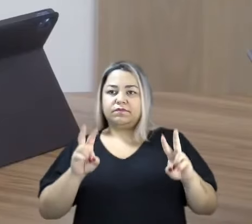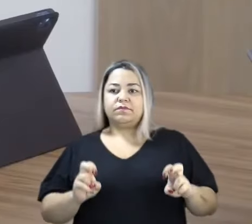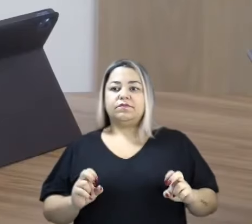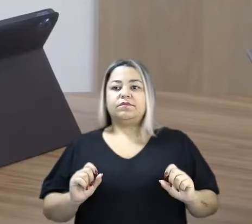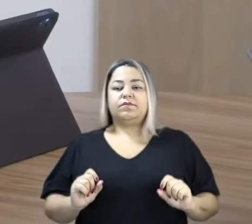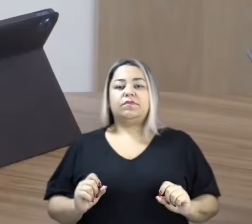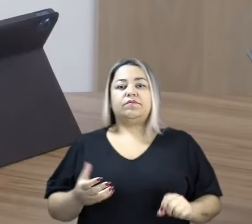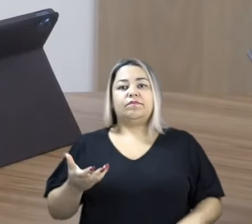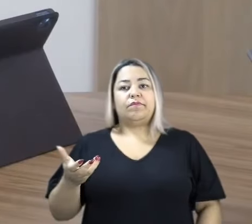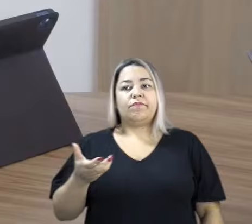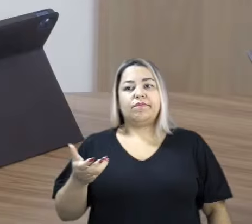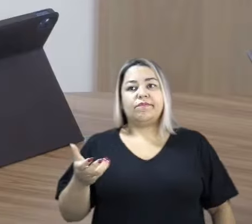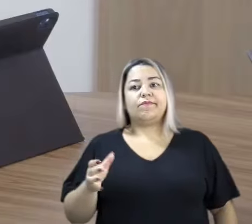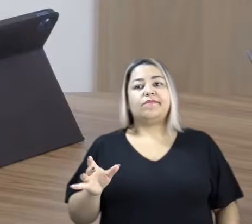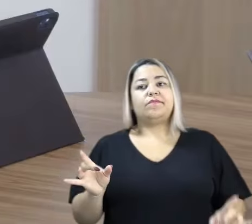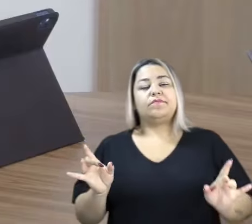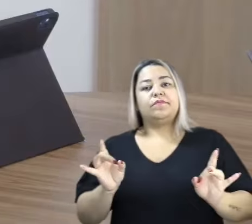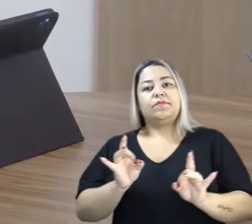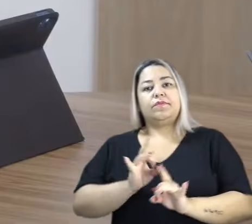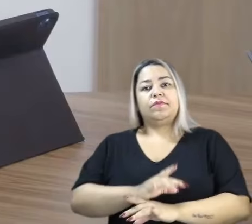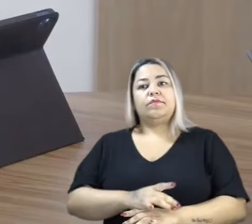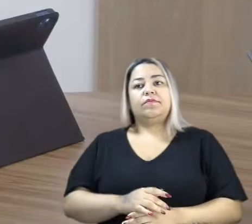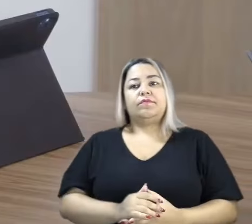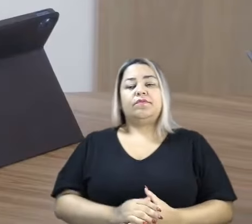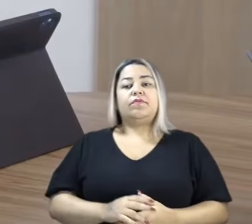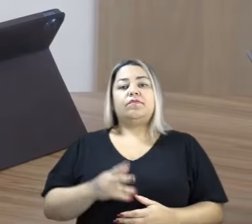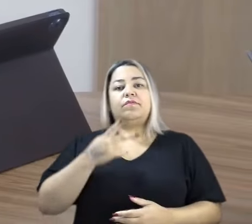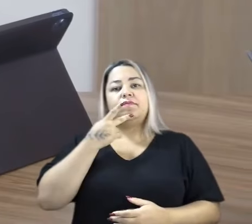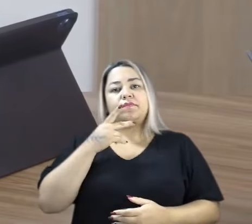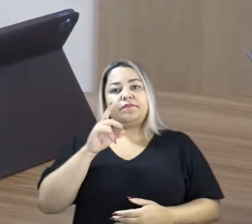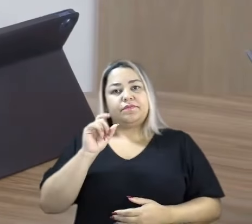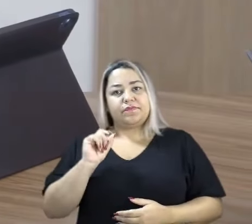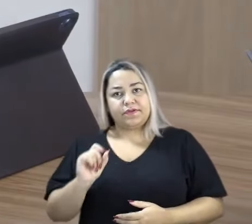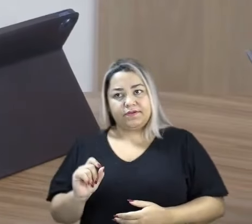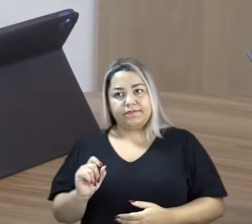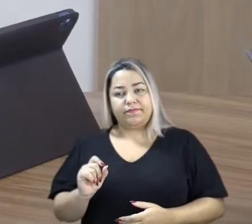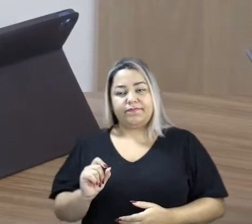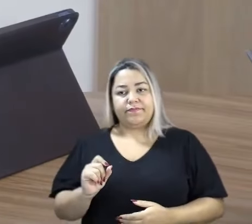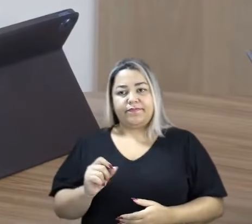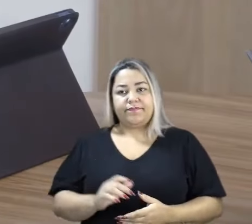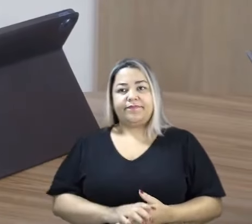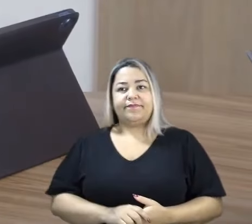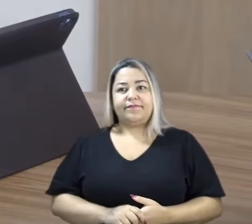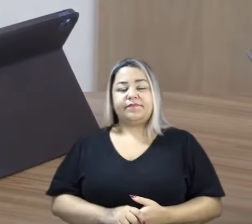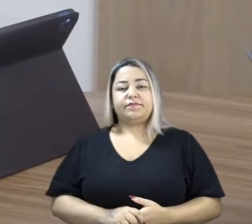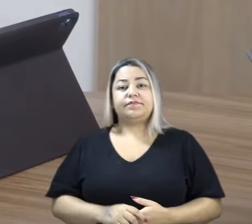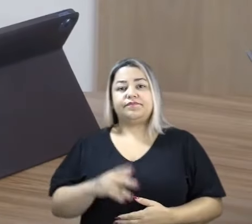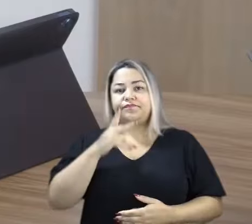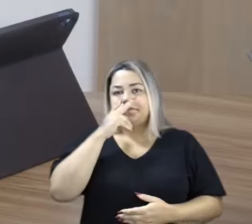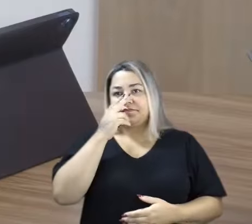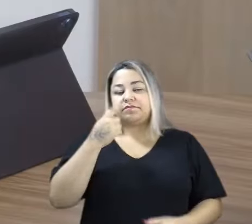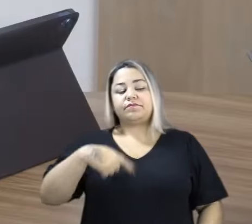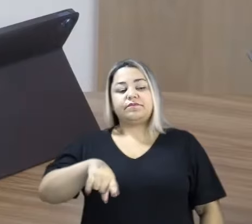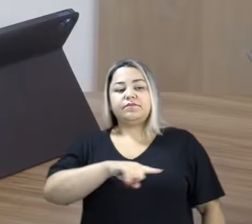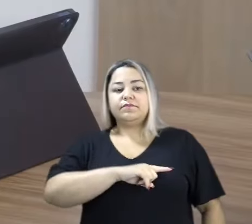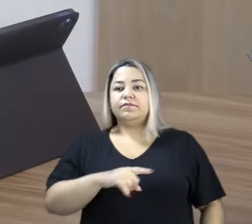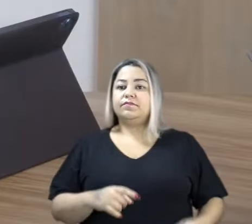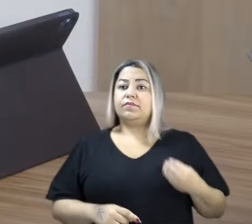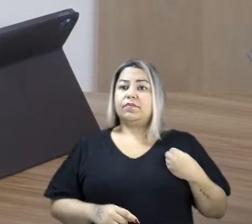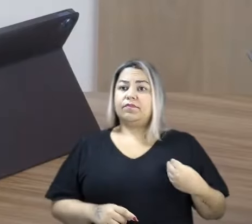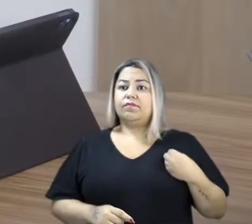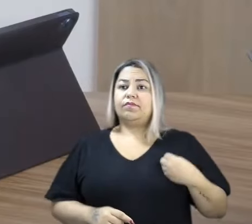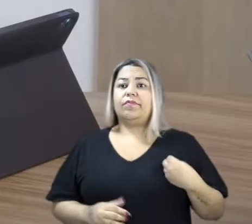mas eu queria encerrar esse momento aqui dizendo o seguinte. Eu acho que a gente viveu nessa